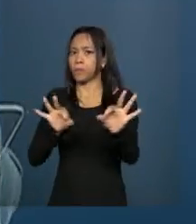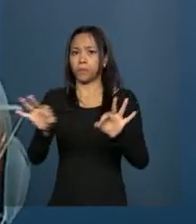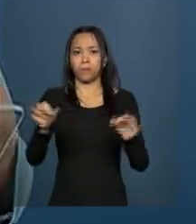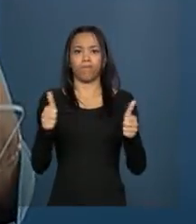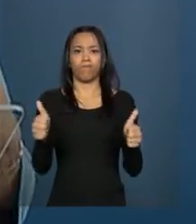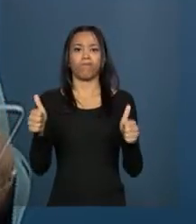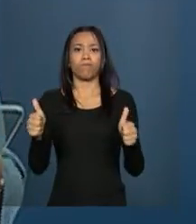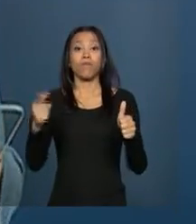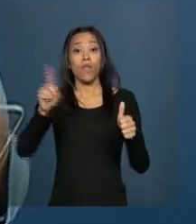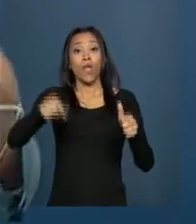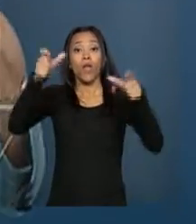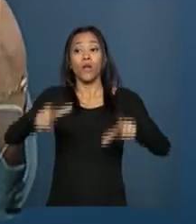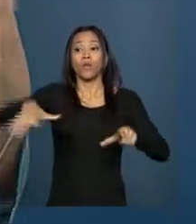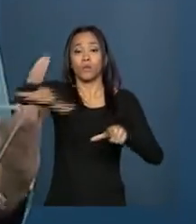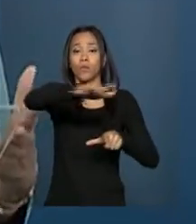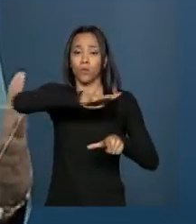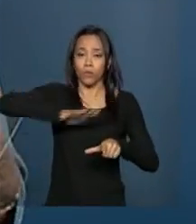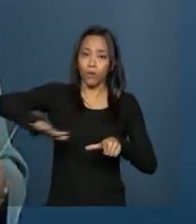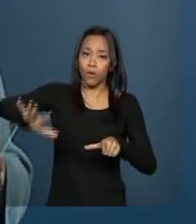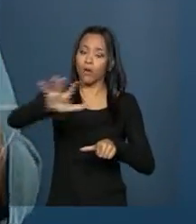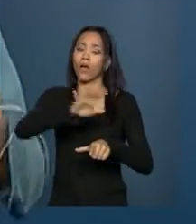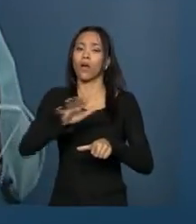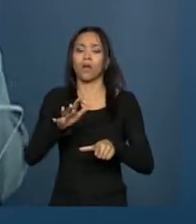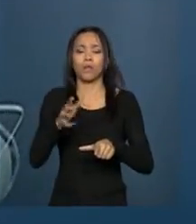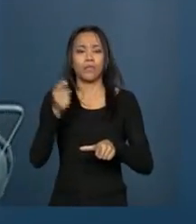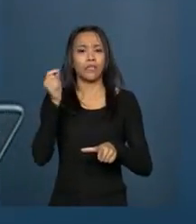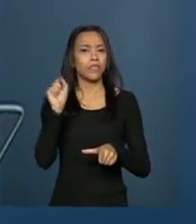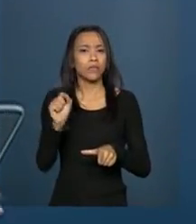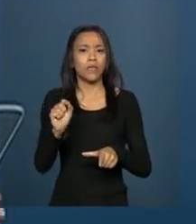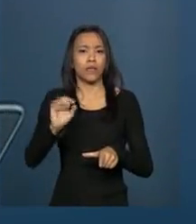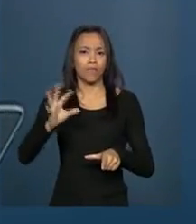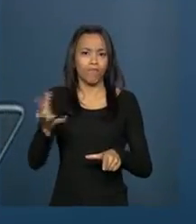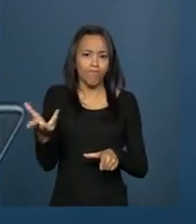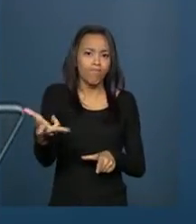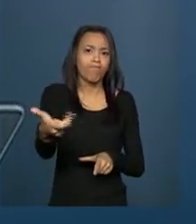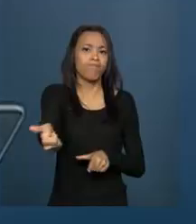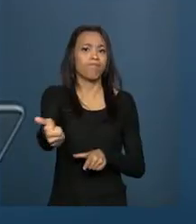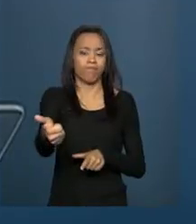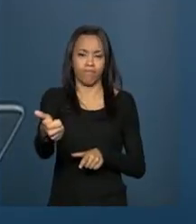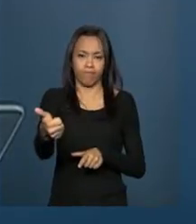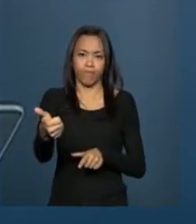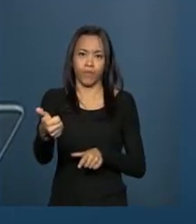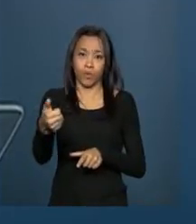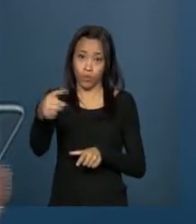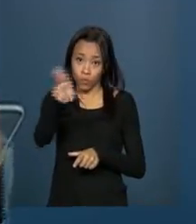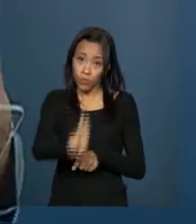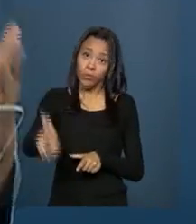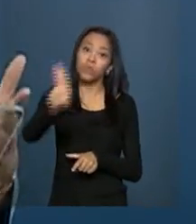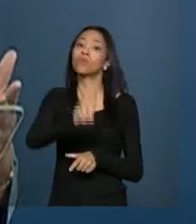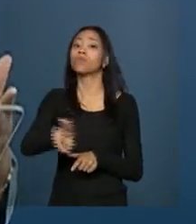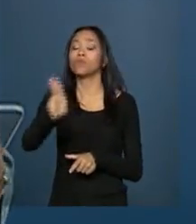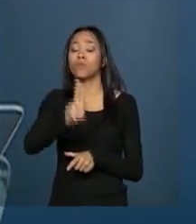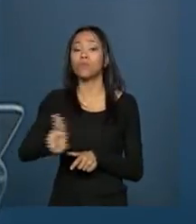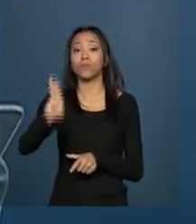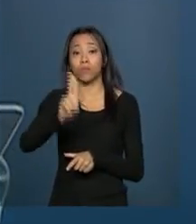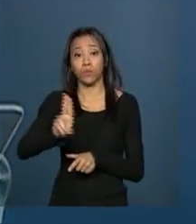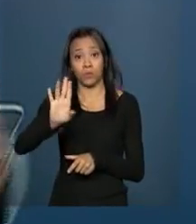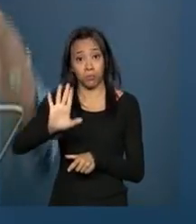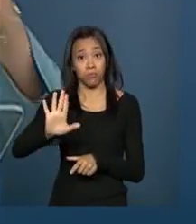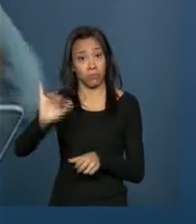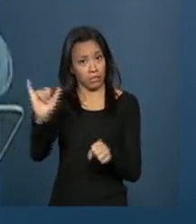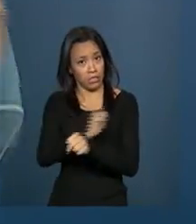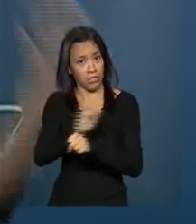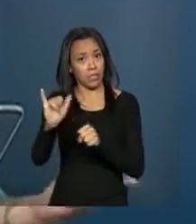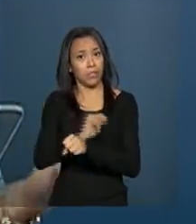um local em que se tem eficiência, em que se tem o uso das melhores práticas,